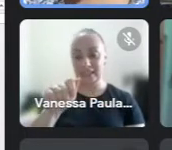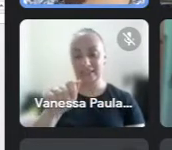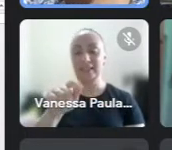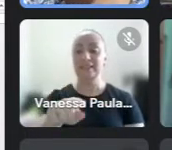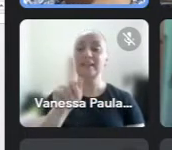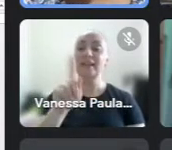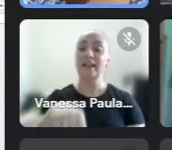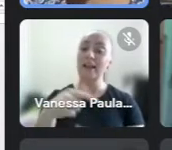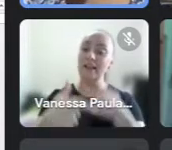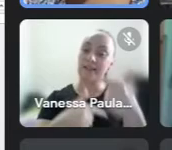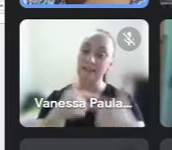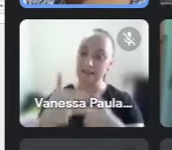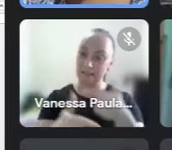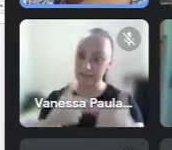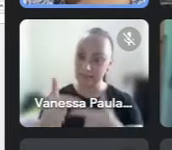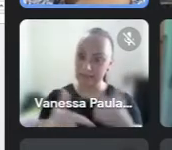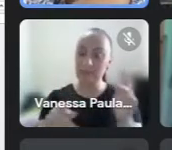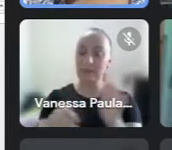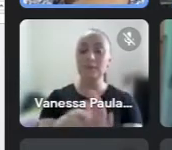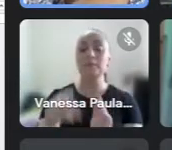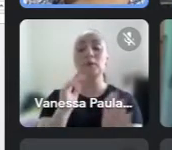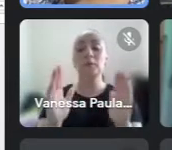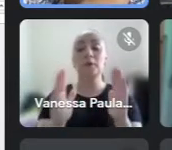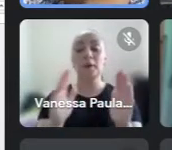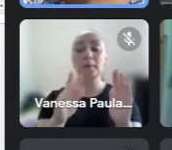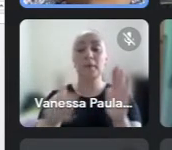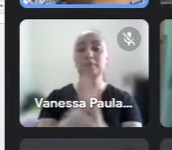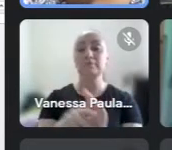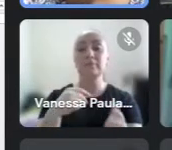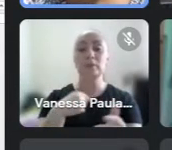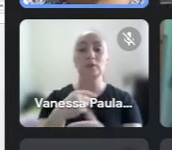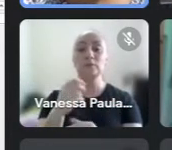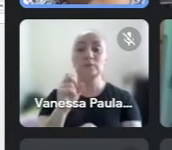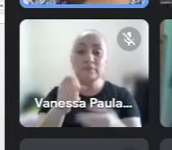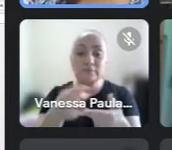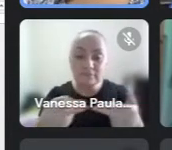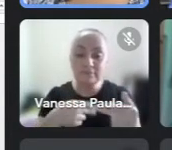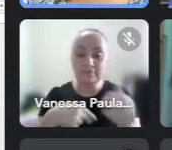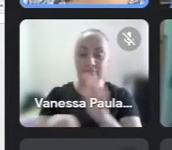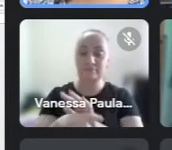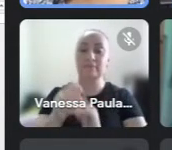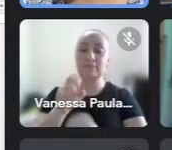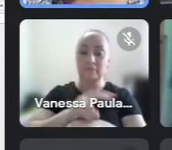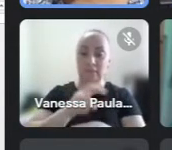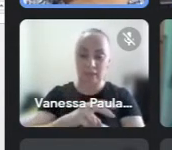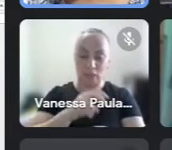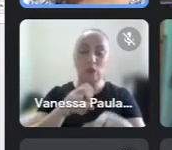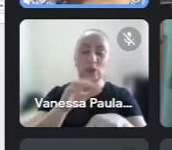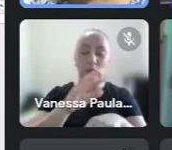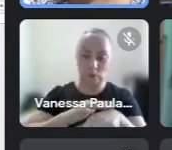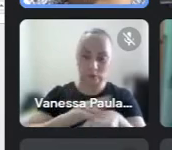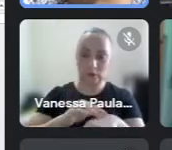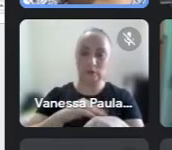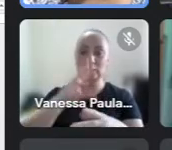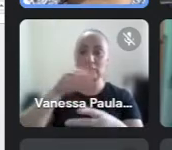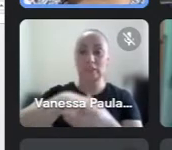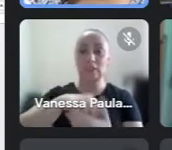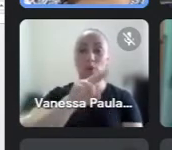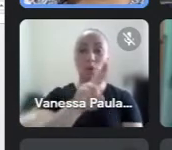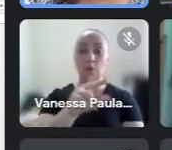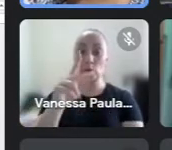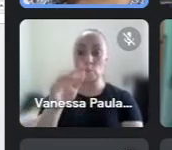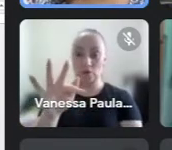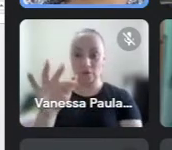que trabalha com a parte de ecotoxicologia dentro da UFRA, né? Lembrando que nós vamos ter outras versões também para essa